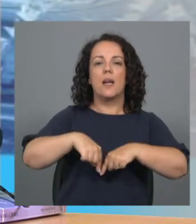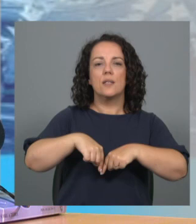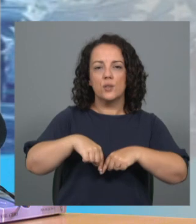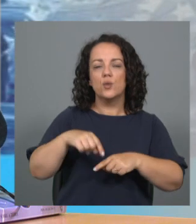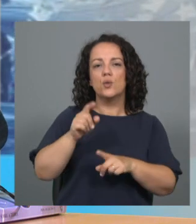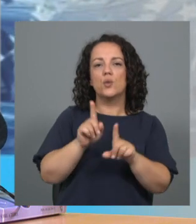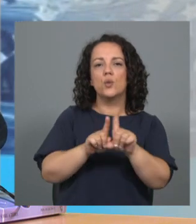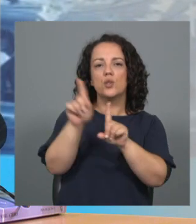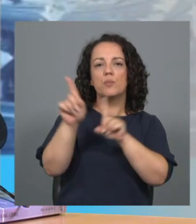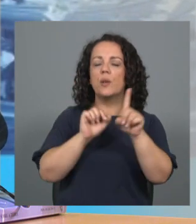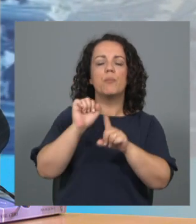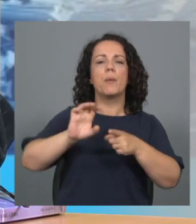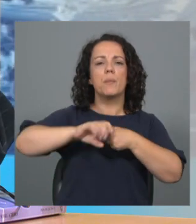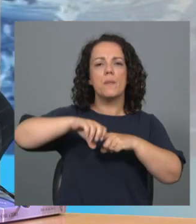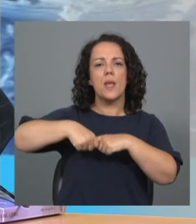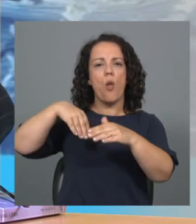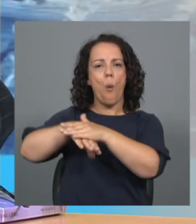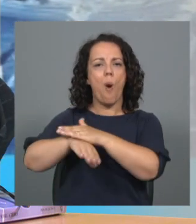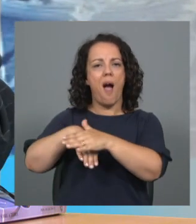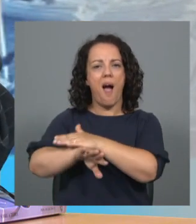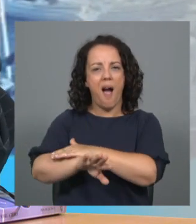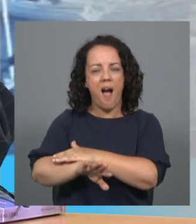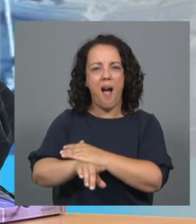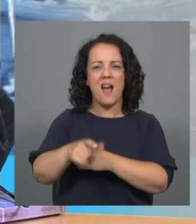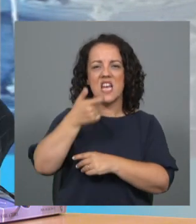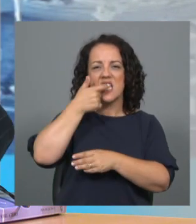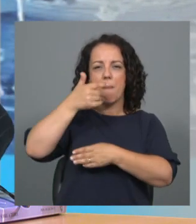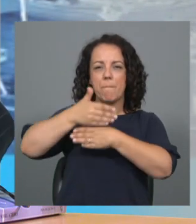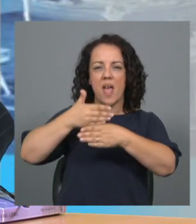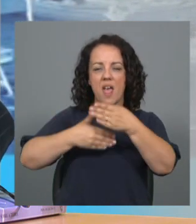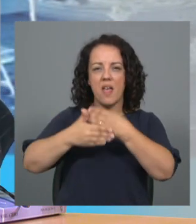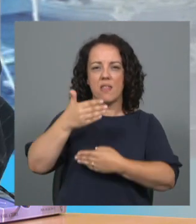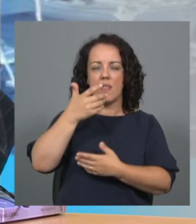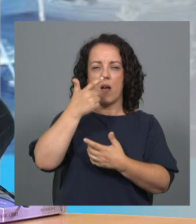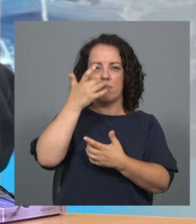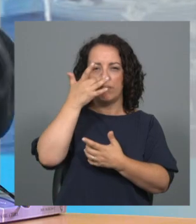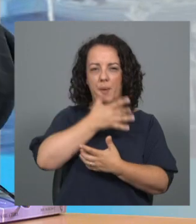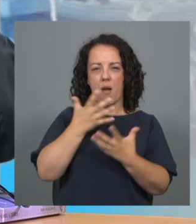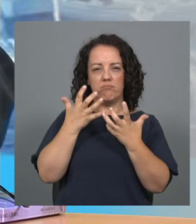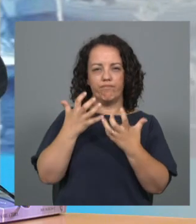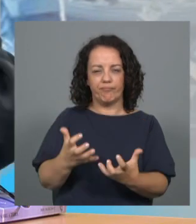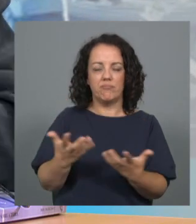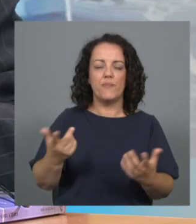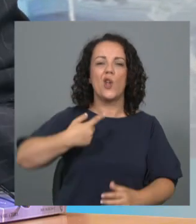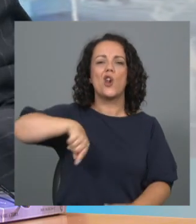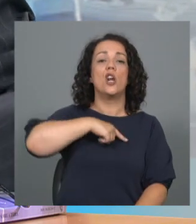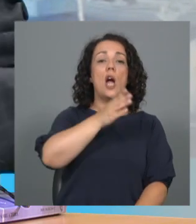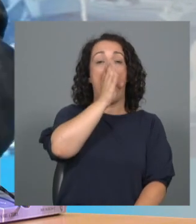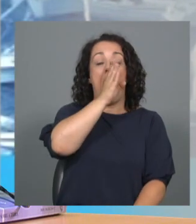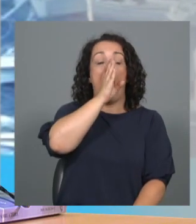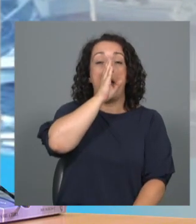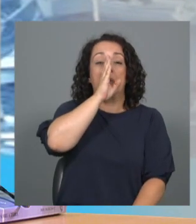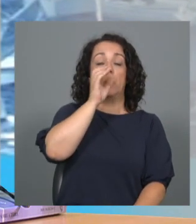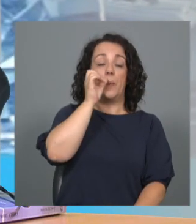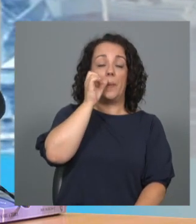para guardar o milho. Coisas todas feitas em pedra, em granito, que é uma coisa, nós estamos habituados a ver estas